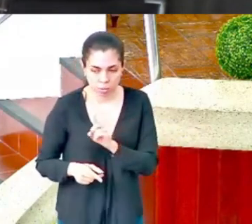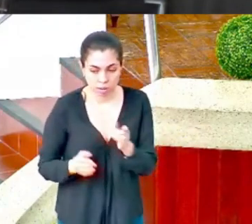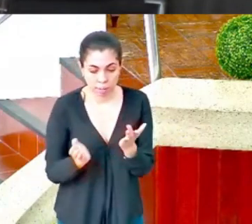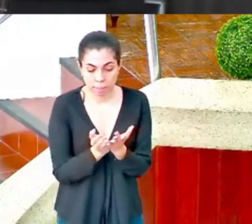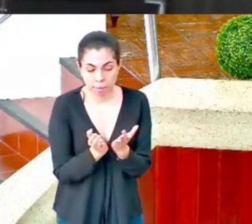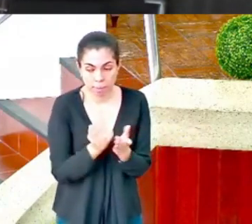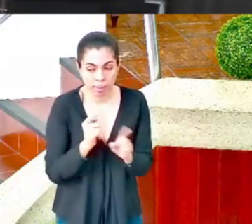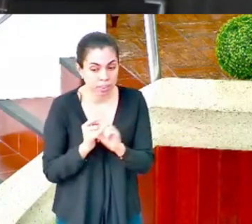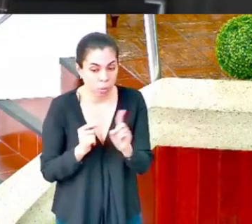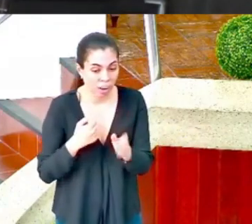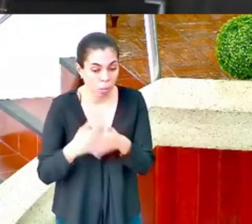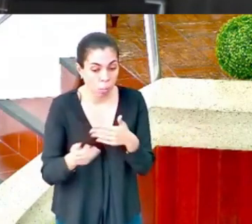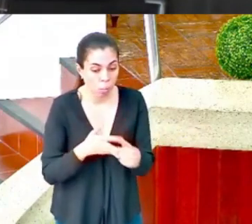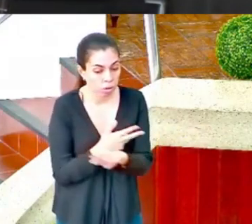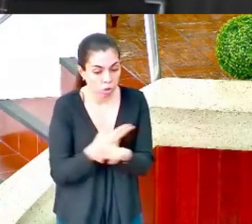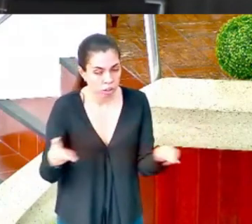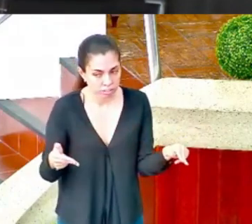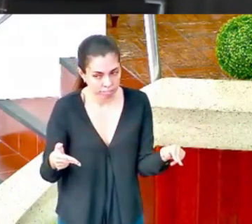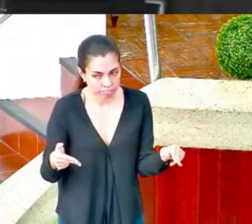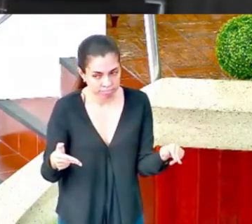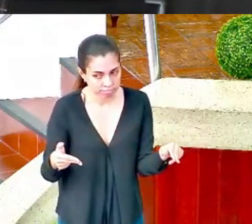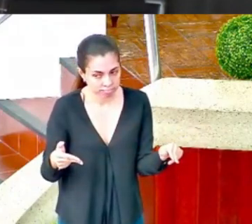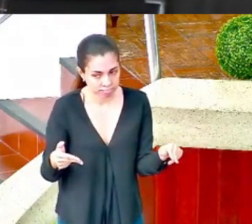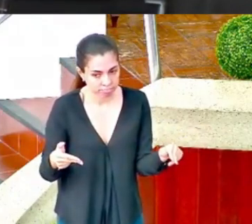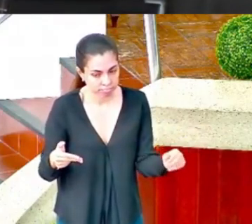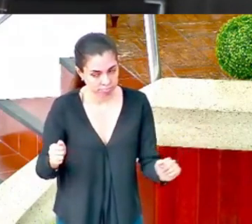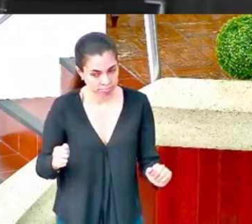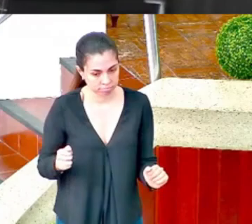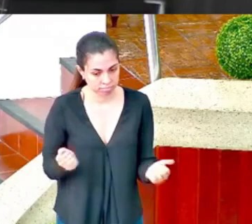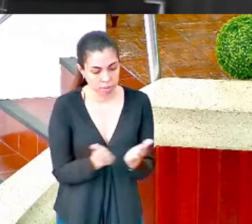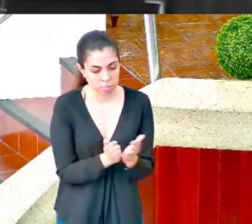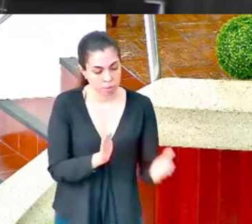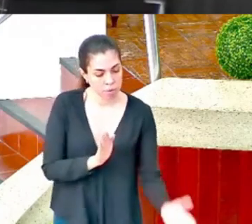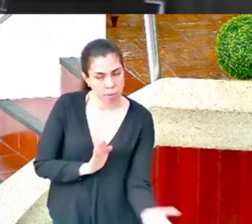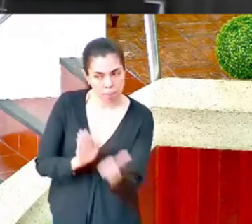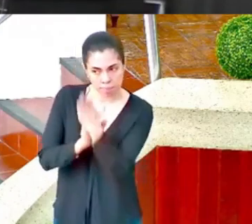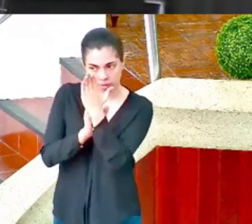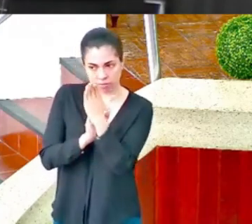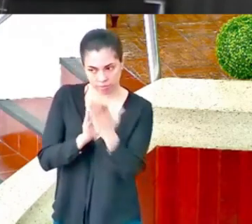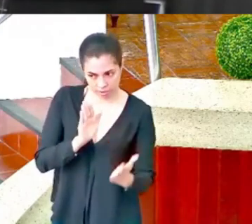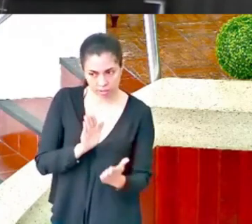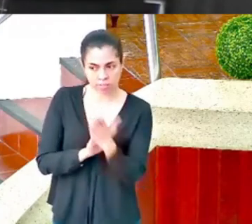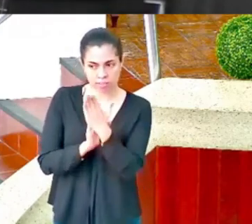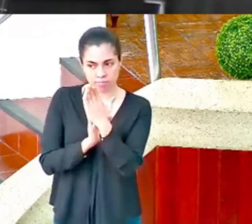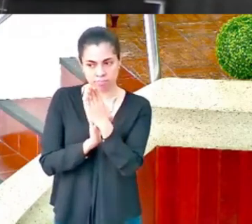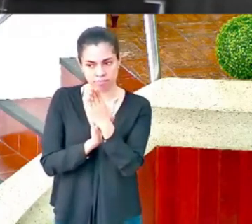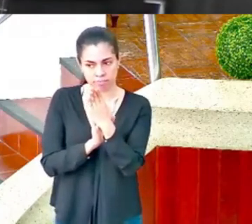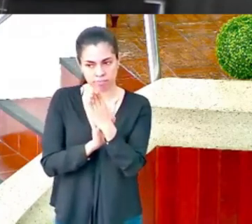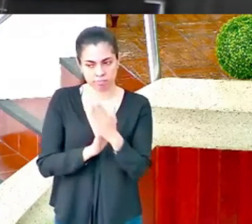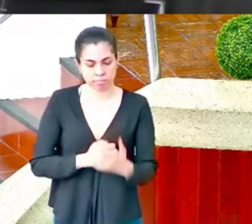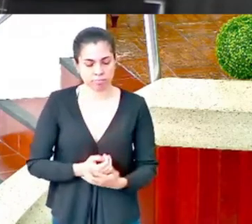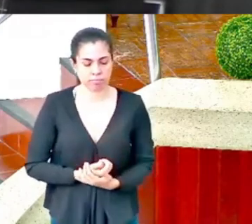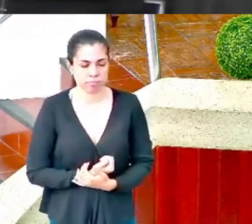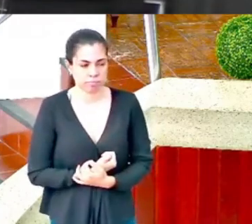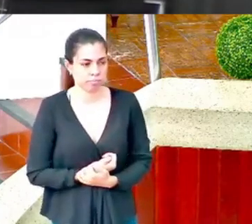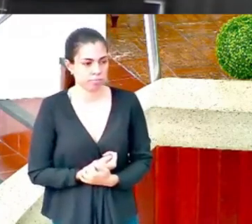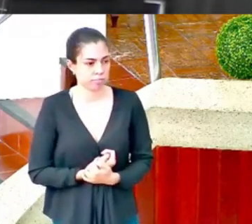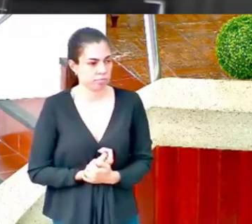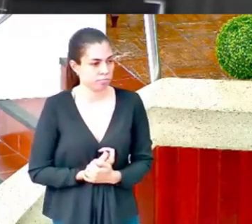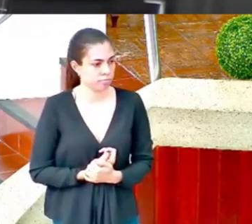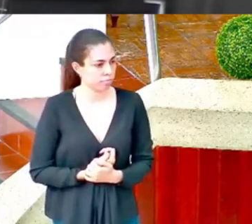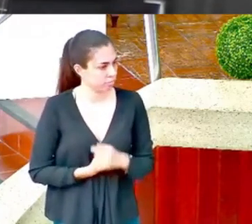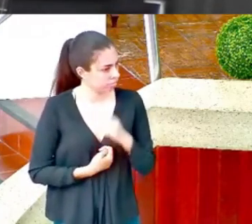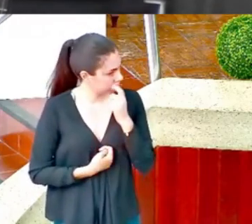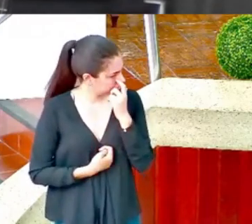para isso. A palavra é para nos confrontar. A palavra é para que a gente pense que fé é a minha. Eu tenho que dizer